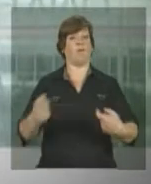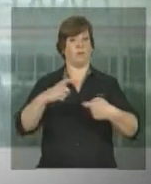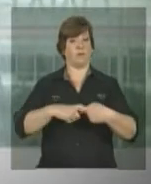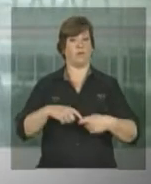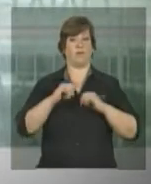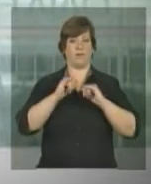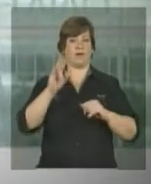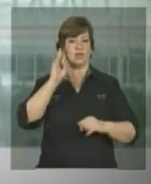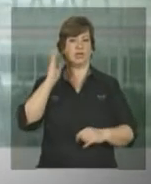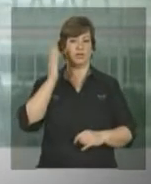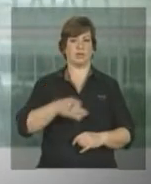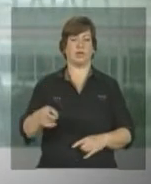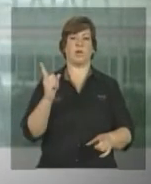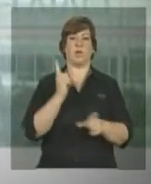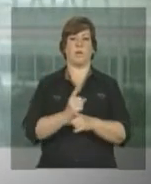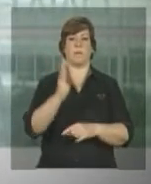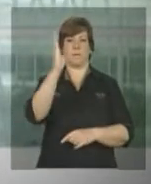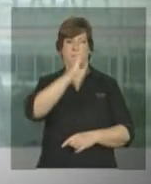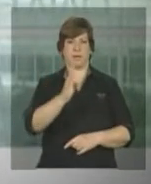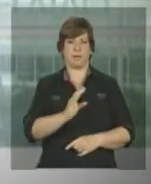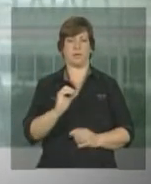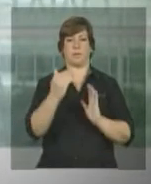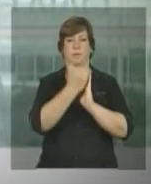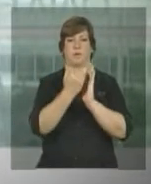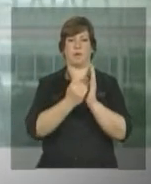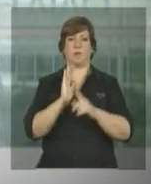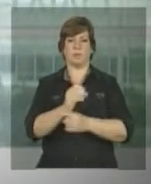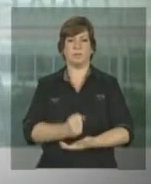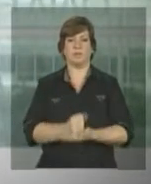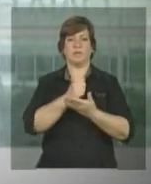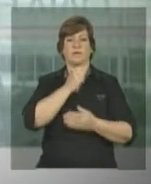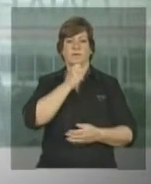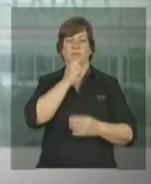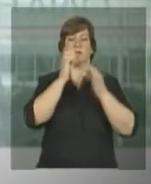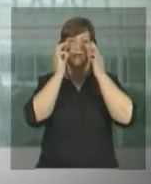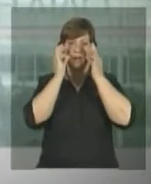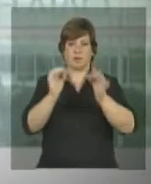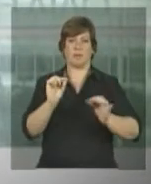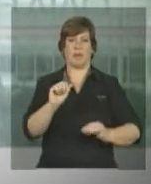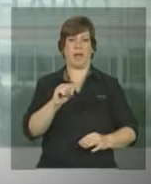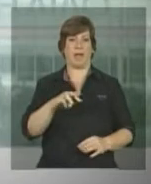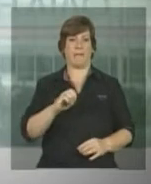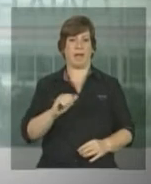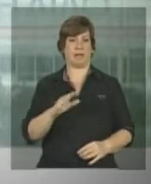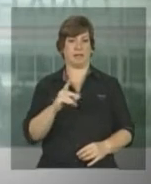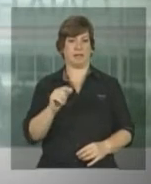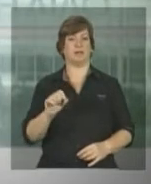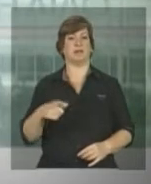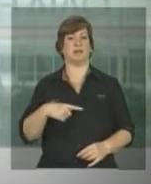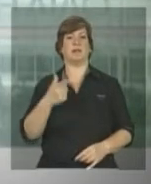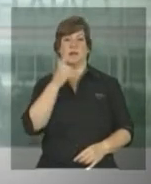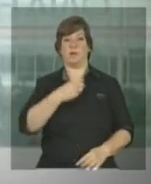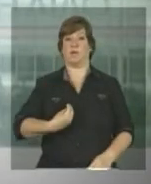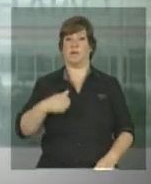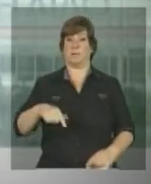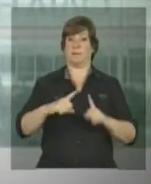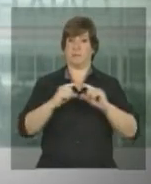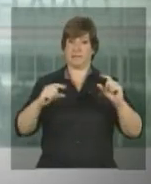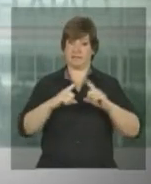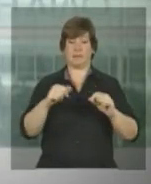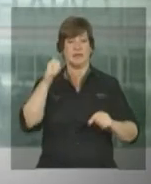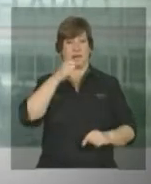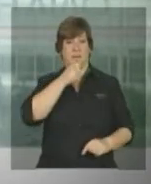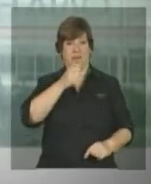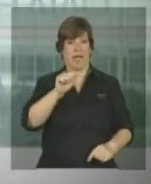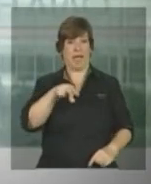Voltamos a falar direto do Encontro Brasileiro dos Programas de Proteção a Vítimas e Testemunhas Ameaçadas que acontece em Brasília. A